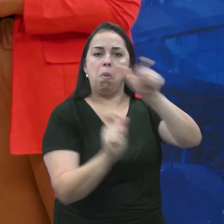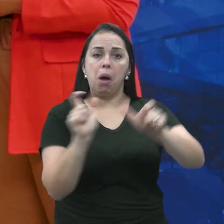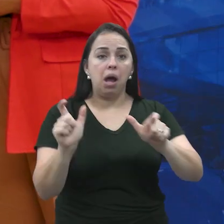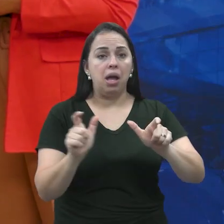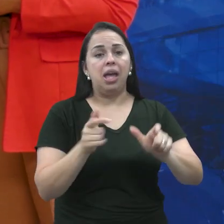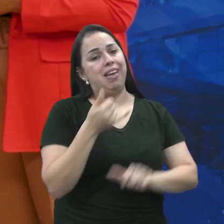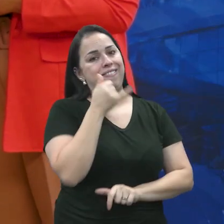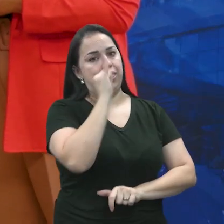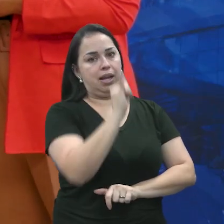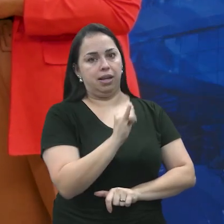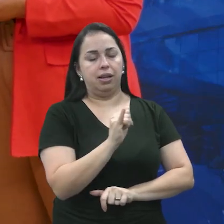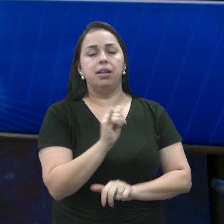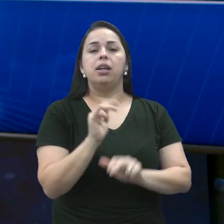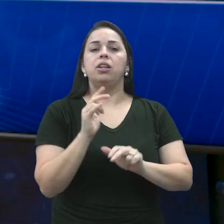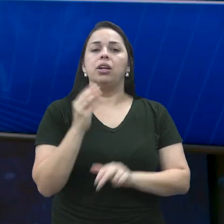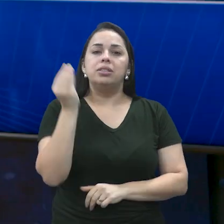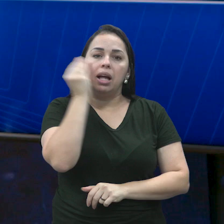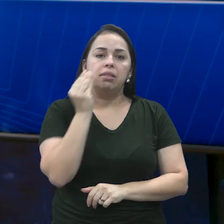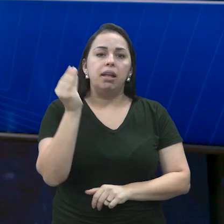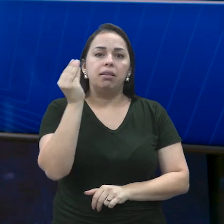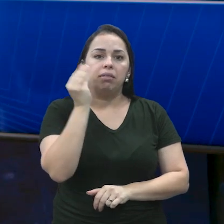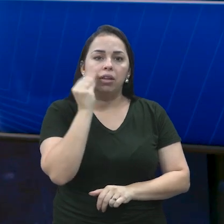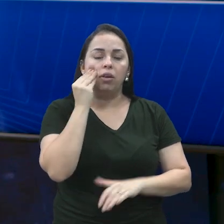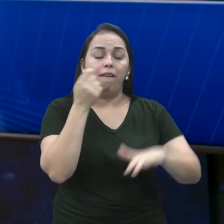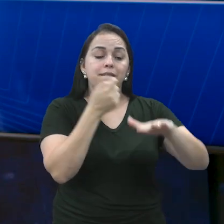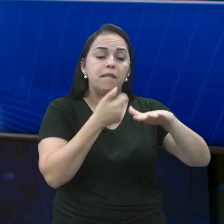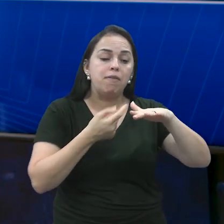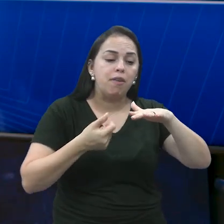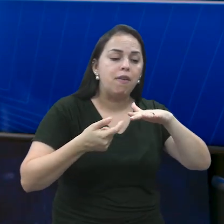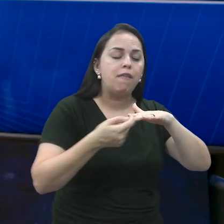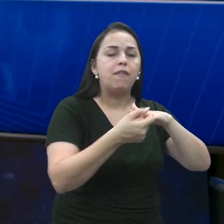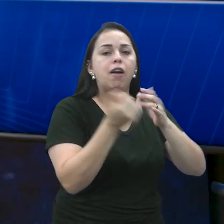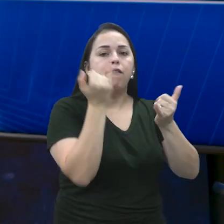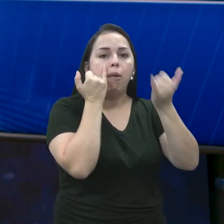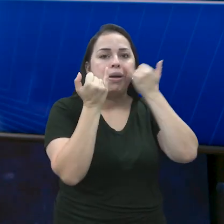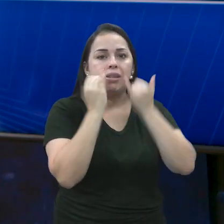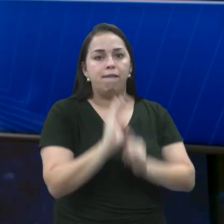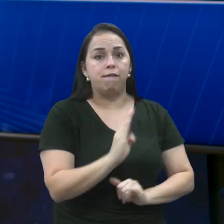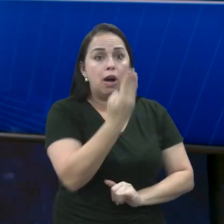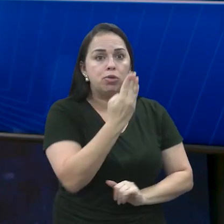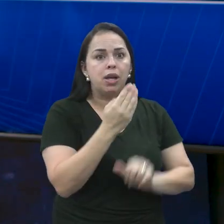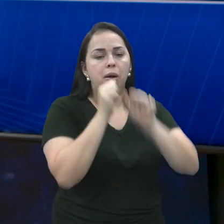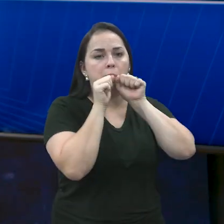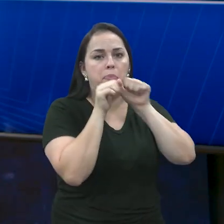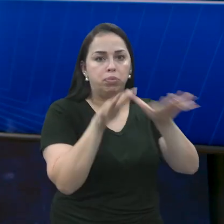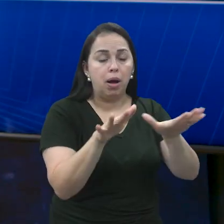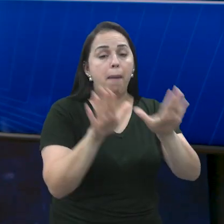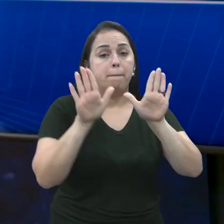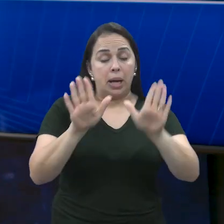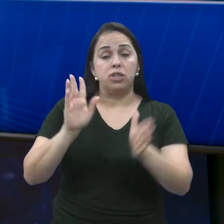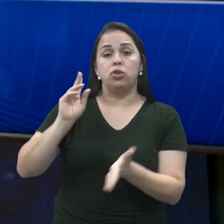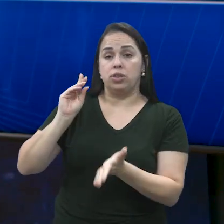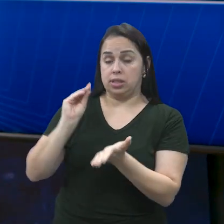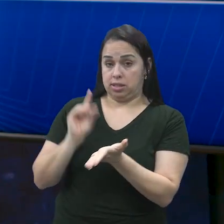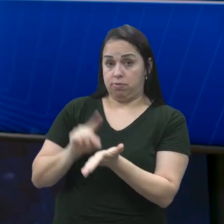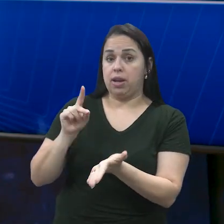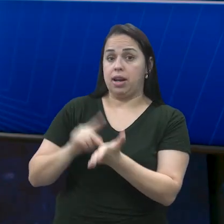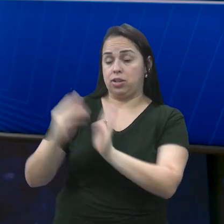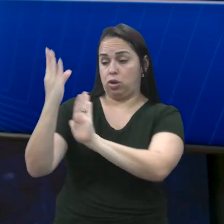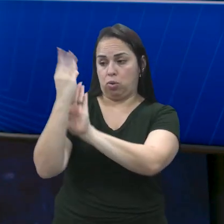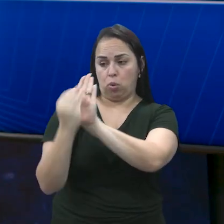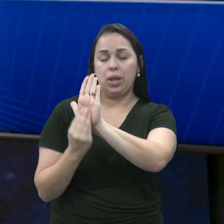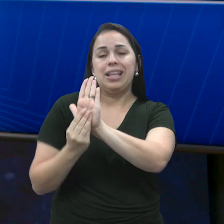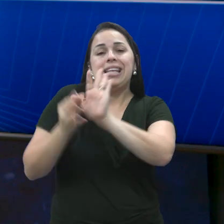gente consiga evitar a propagação de fake news e que a gente tenha conteúdos apenas que sejam lícitos e que não prejudiquem